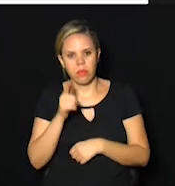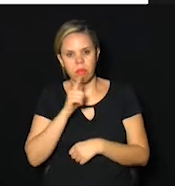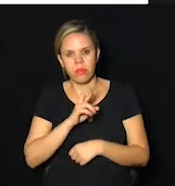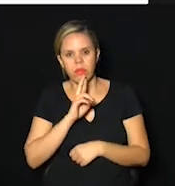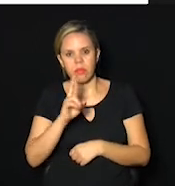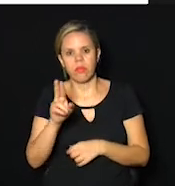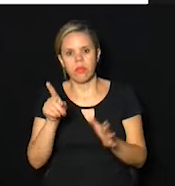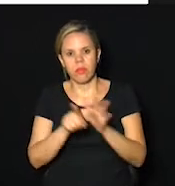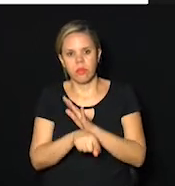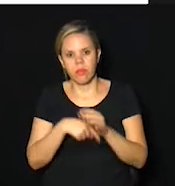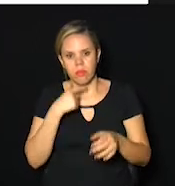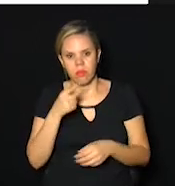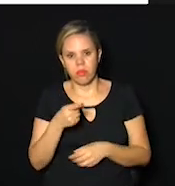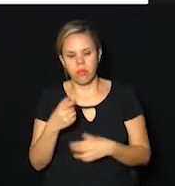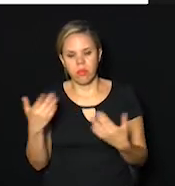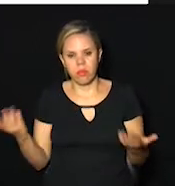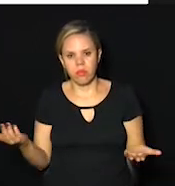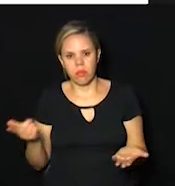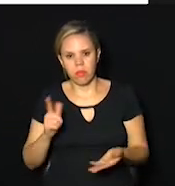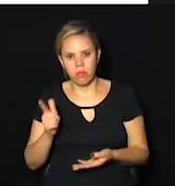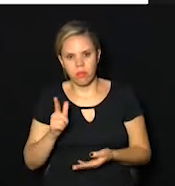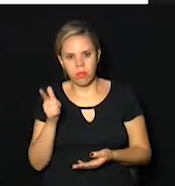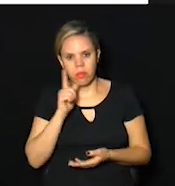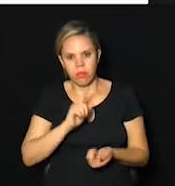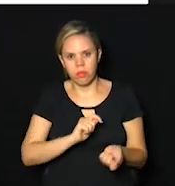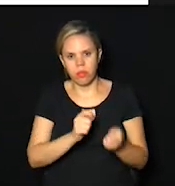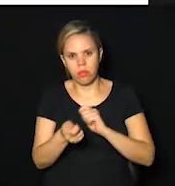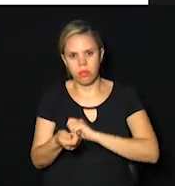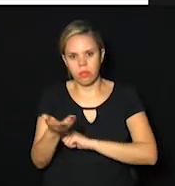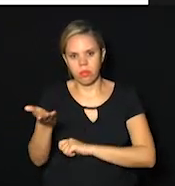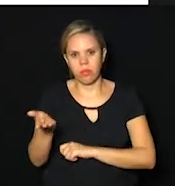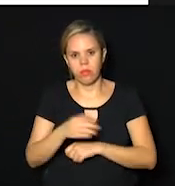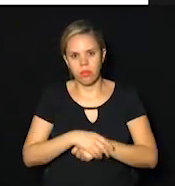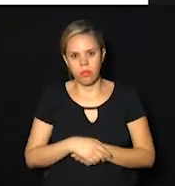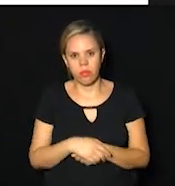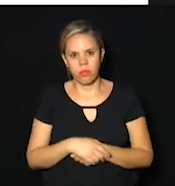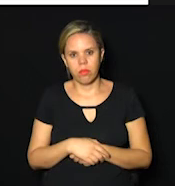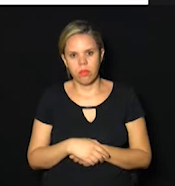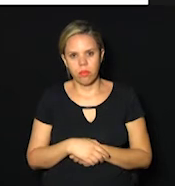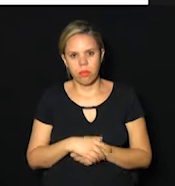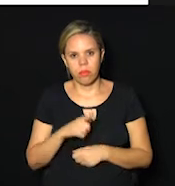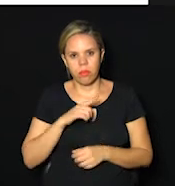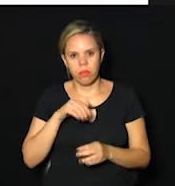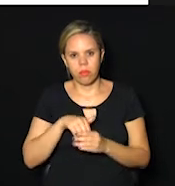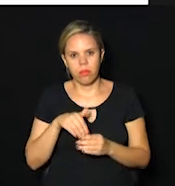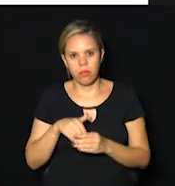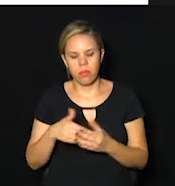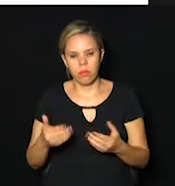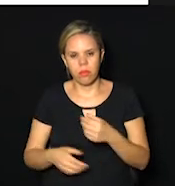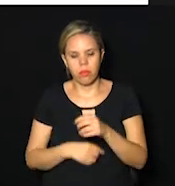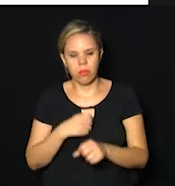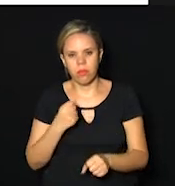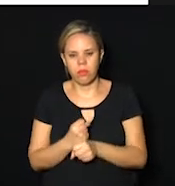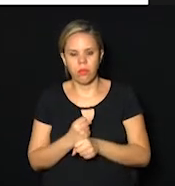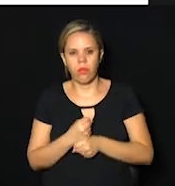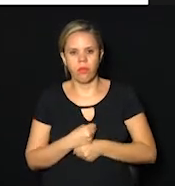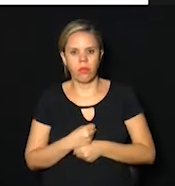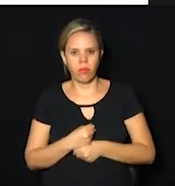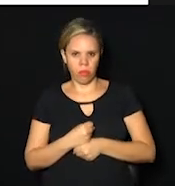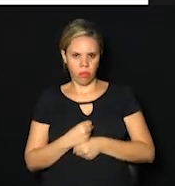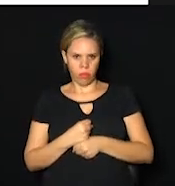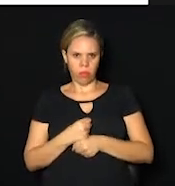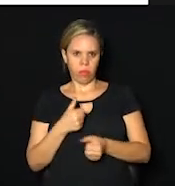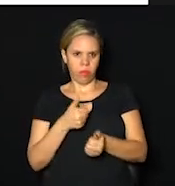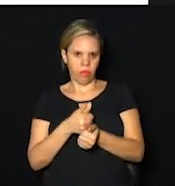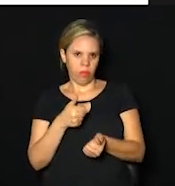essas perguntas. E, claro, consigo adaptar isso para buscar o voto este ano, para buscar o voto daqui a